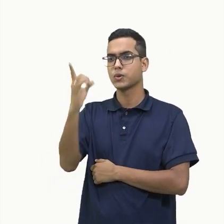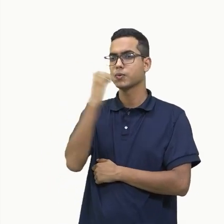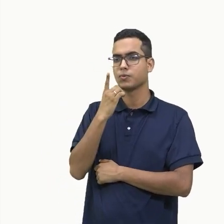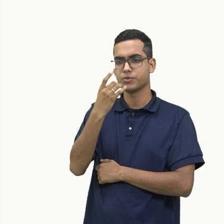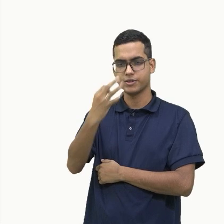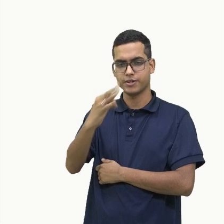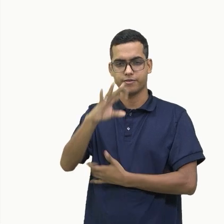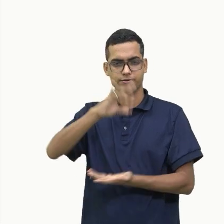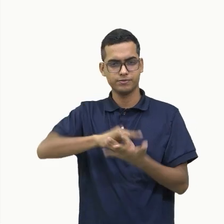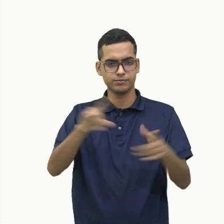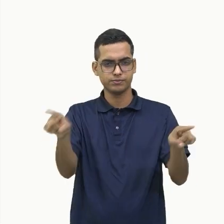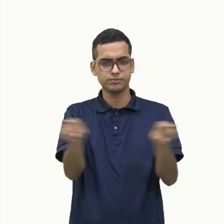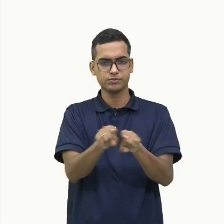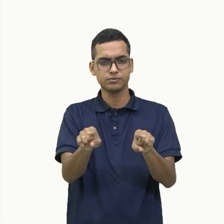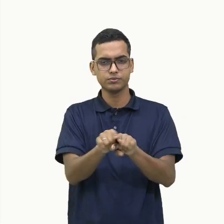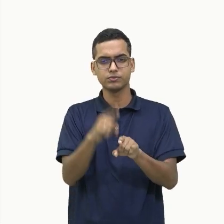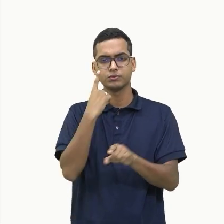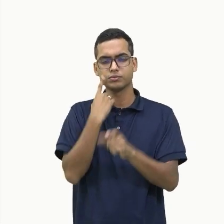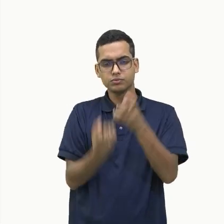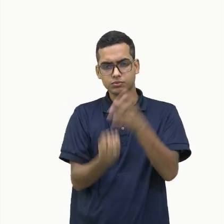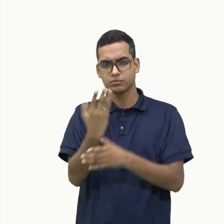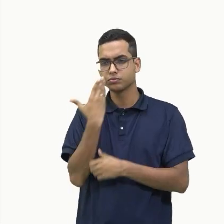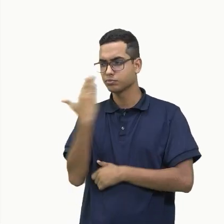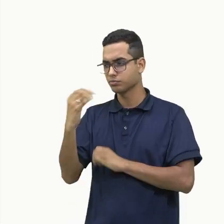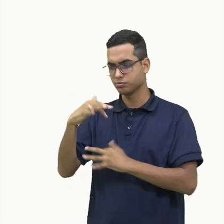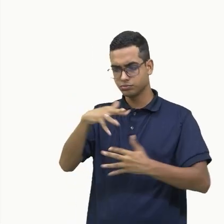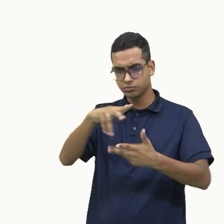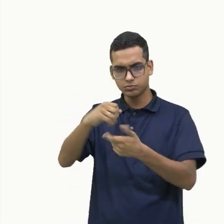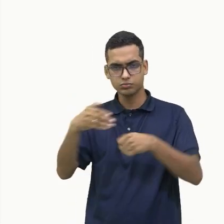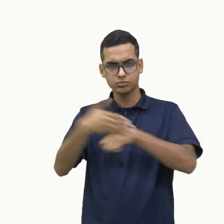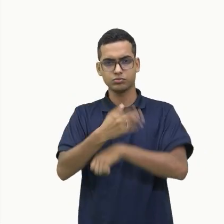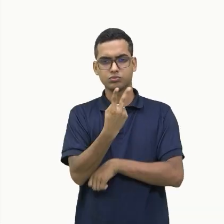com a participação da produção global com